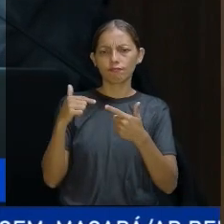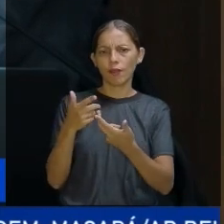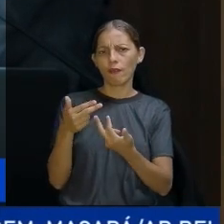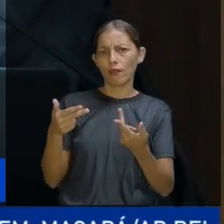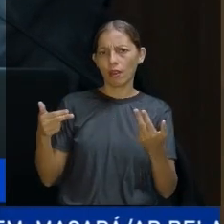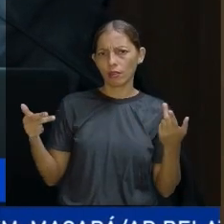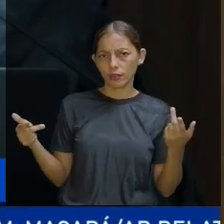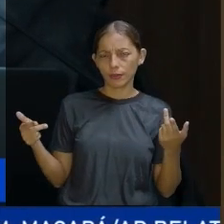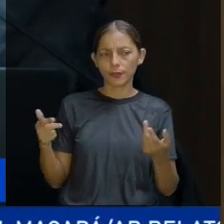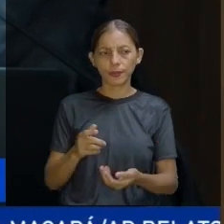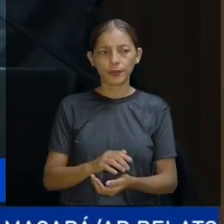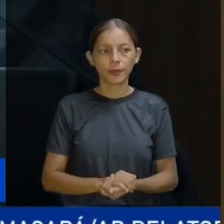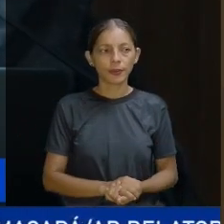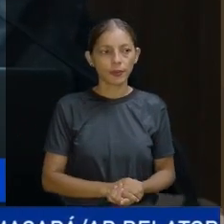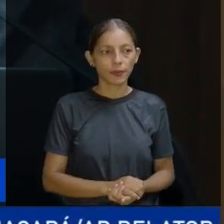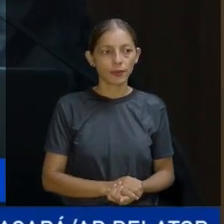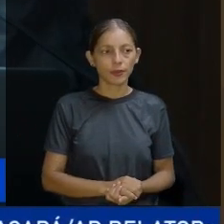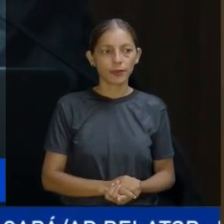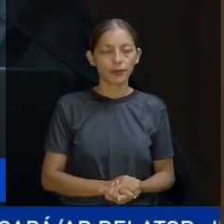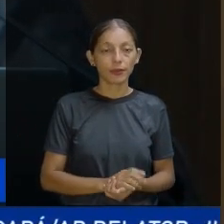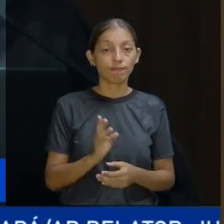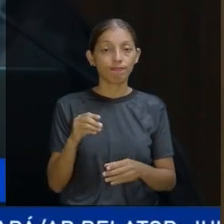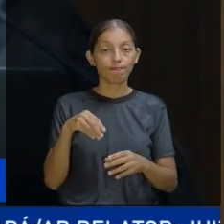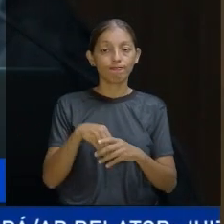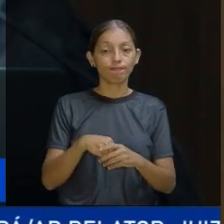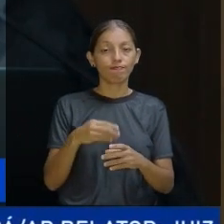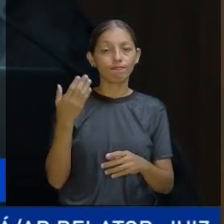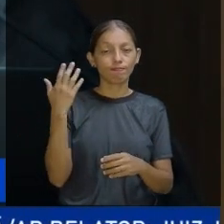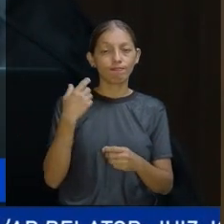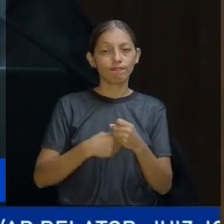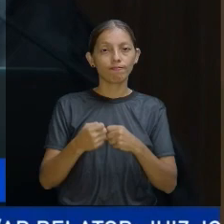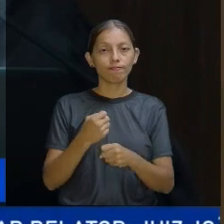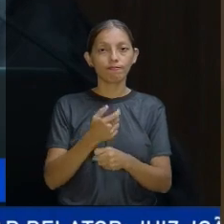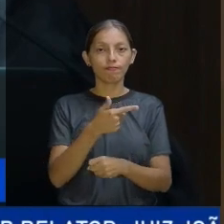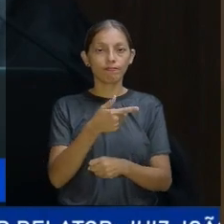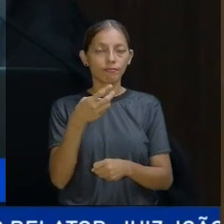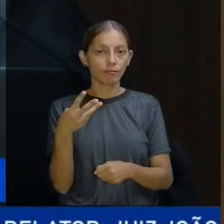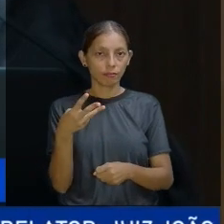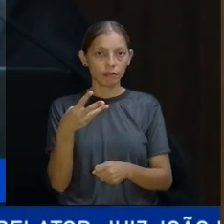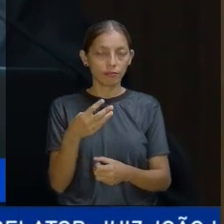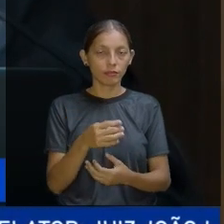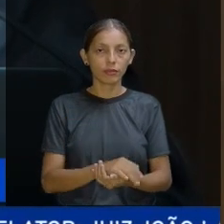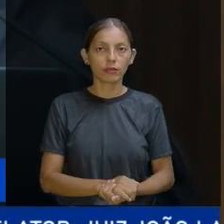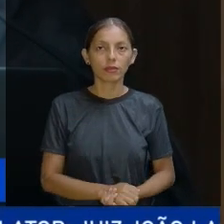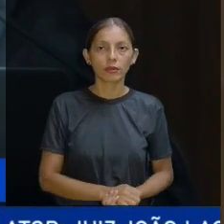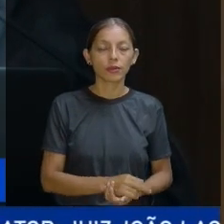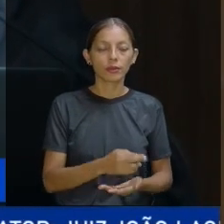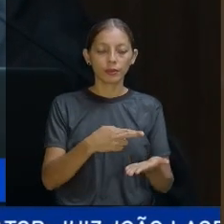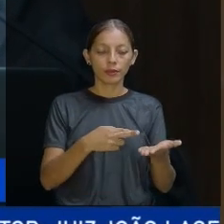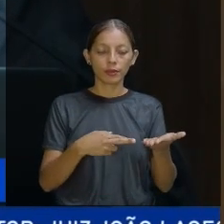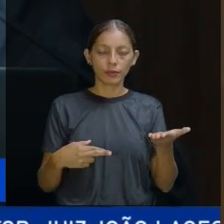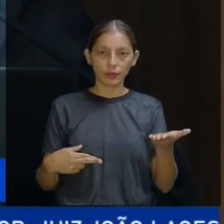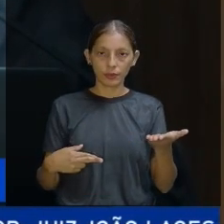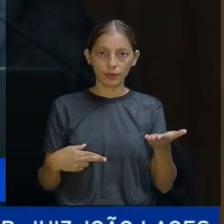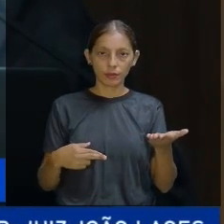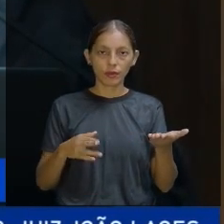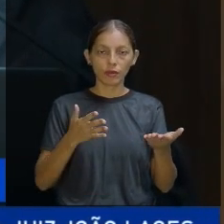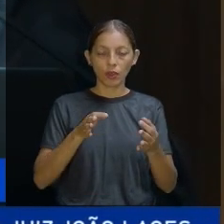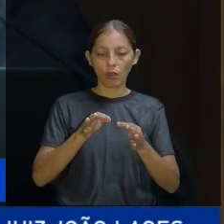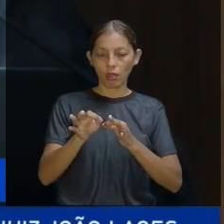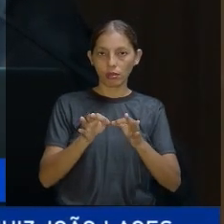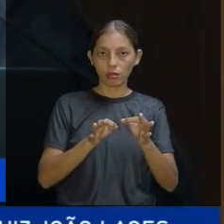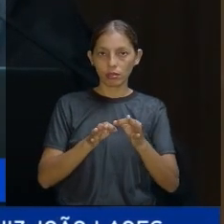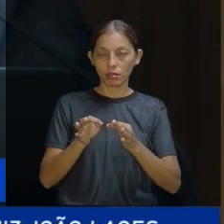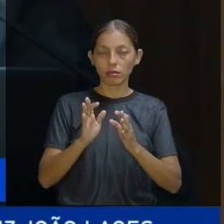pela auditoria interna no ano de 2023. Este relatório foi elaborado,